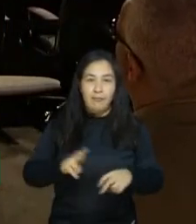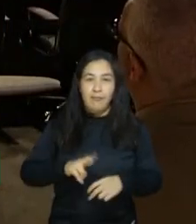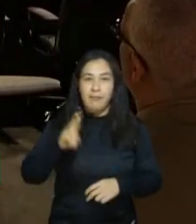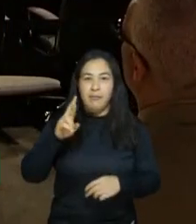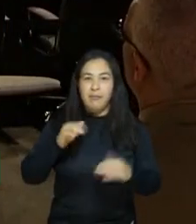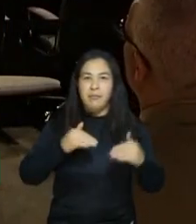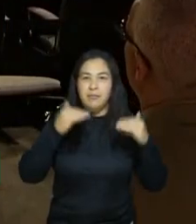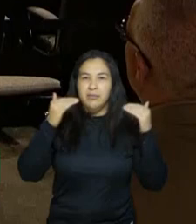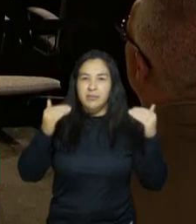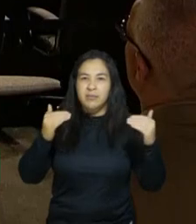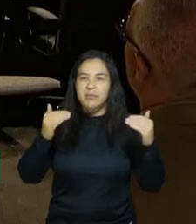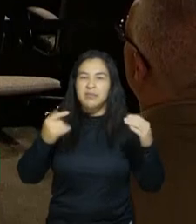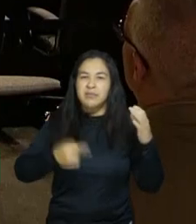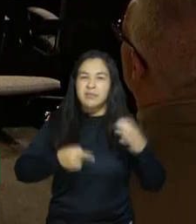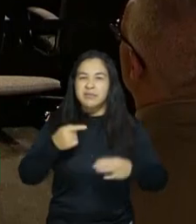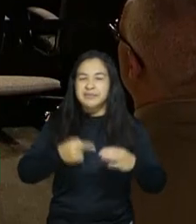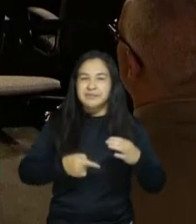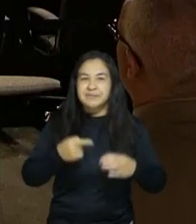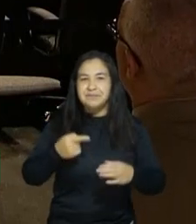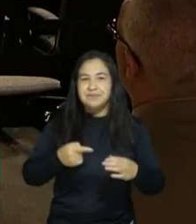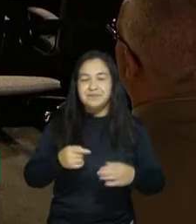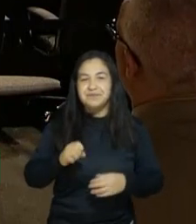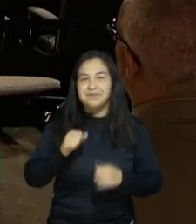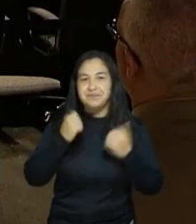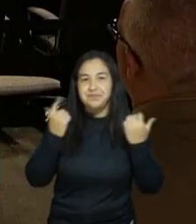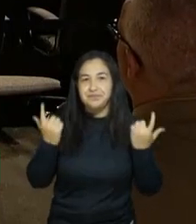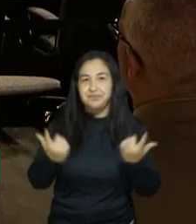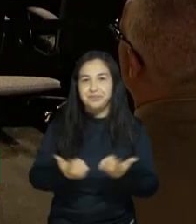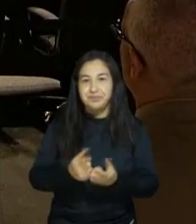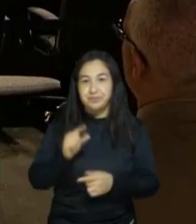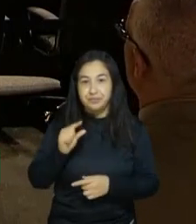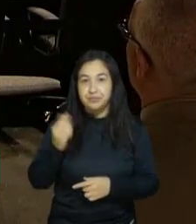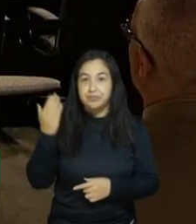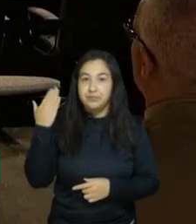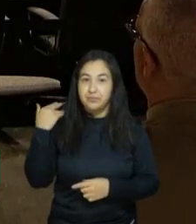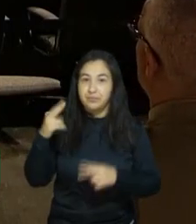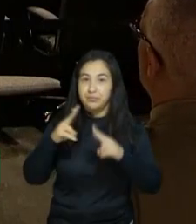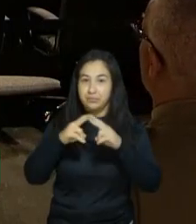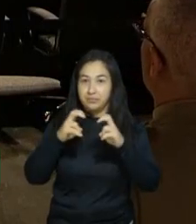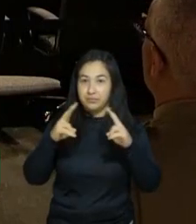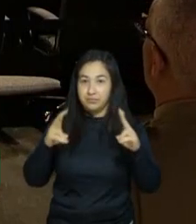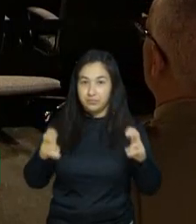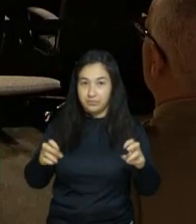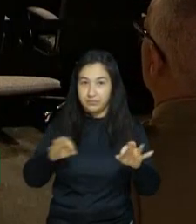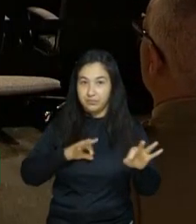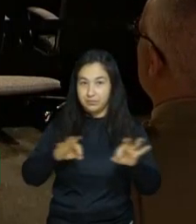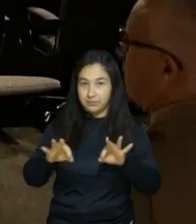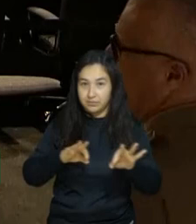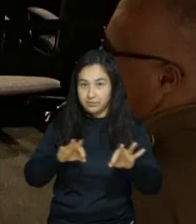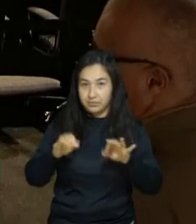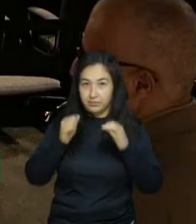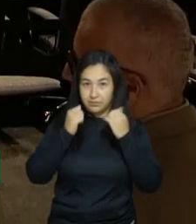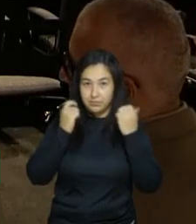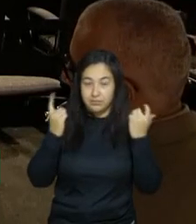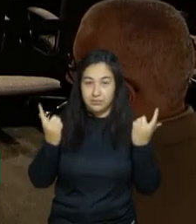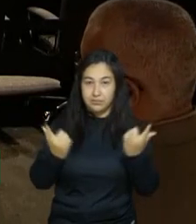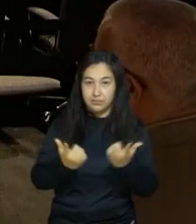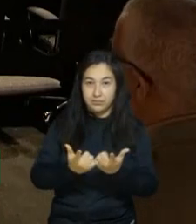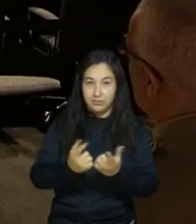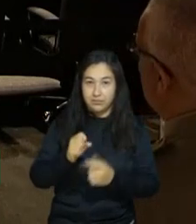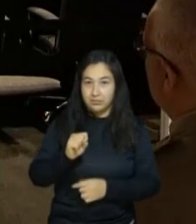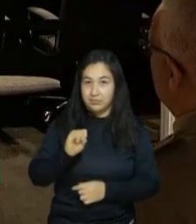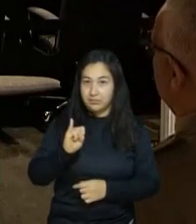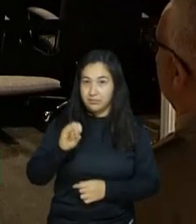de Educação da Assembleia Legislativa. Há pouco, em Florianópolis, foi realizada a Assembleia do Sinte, que é